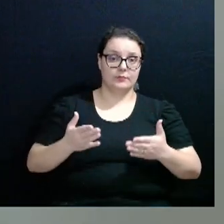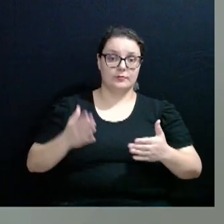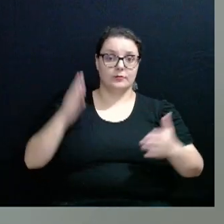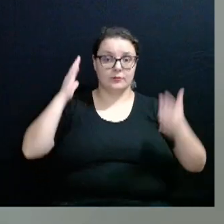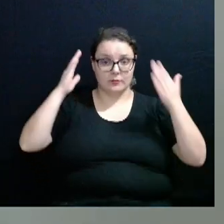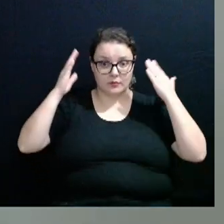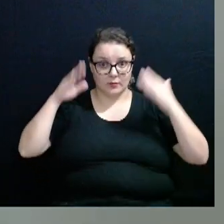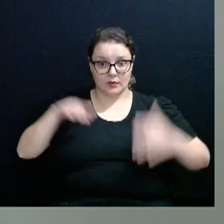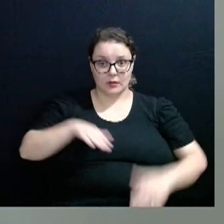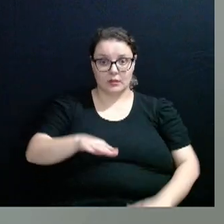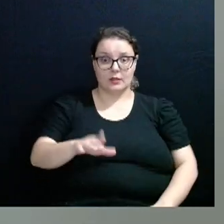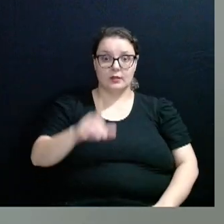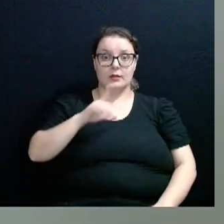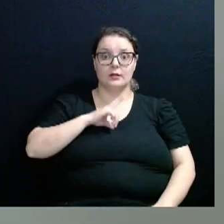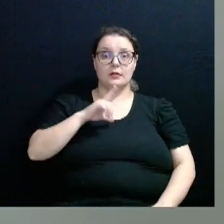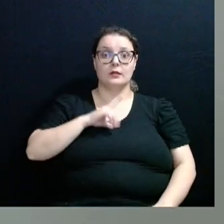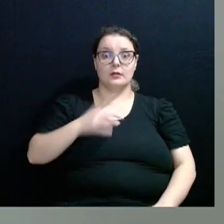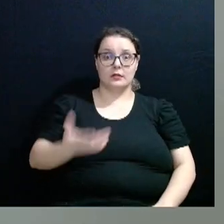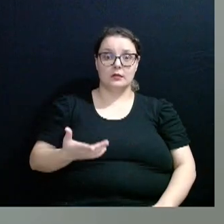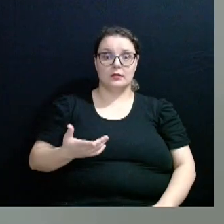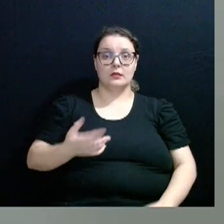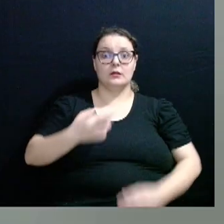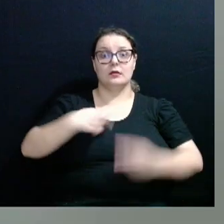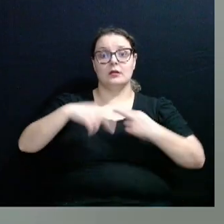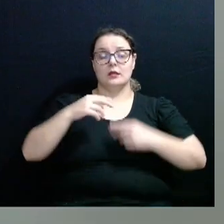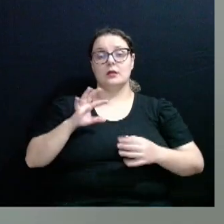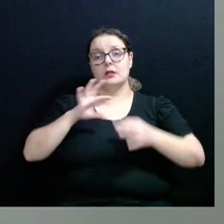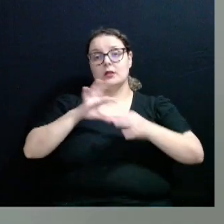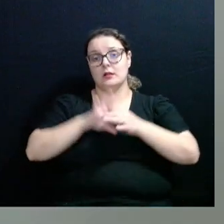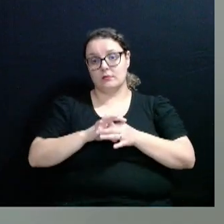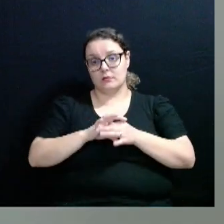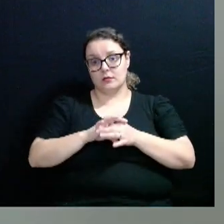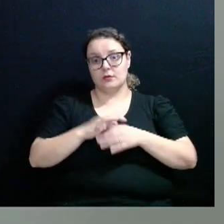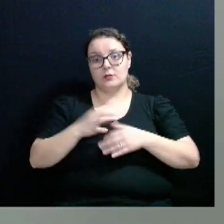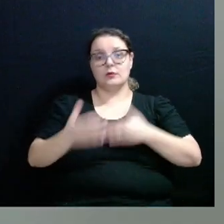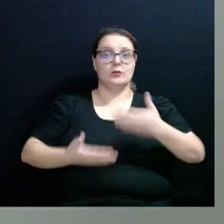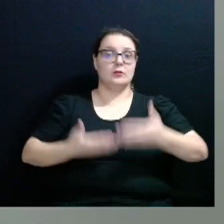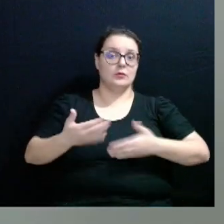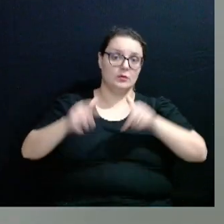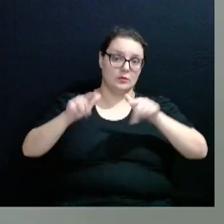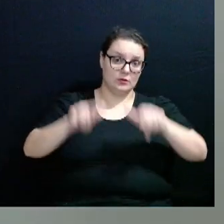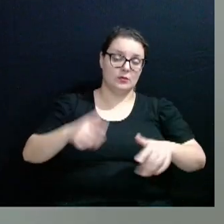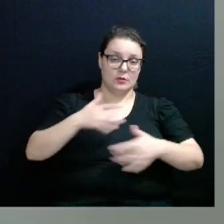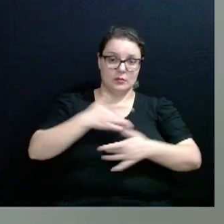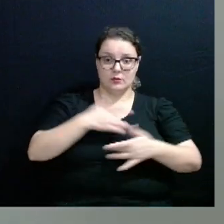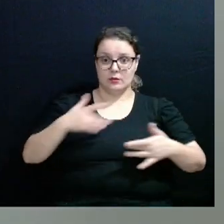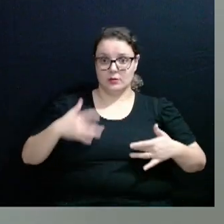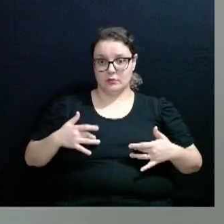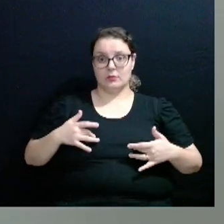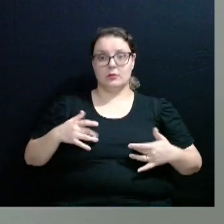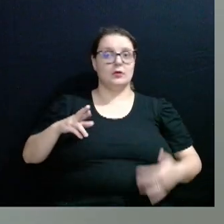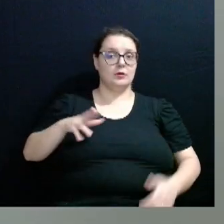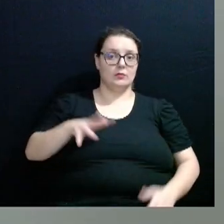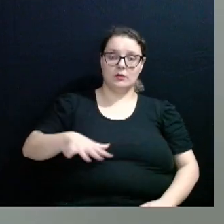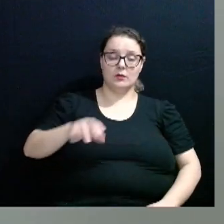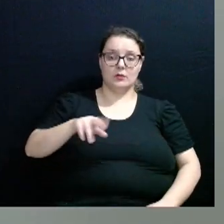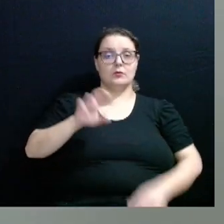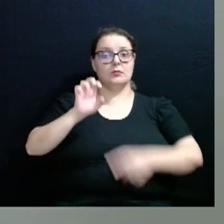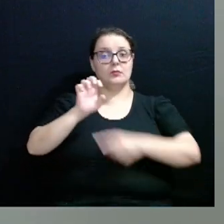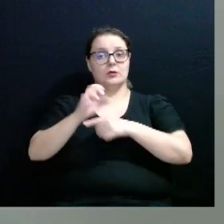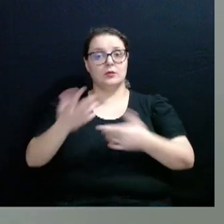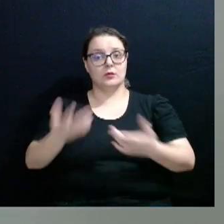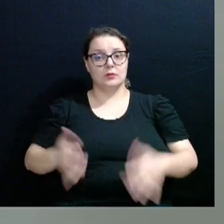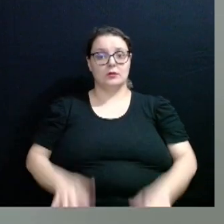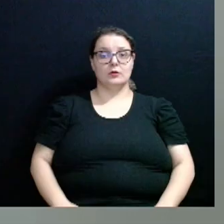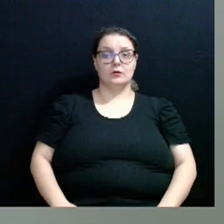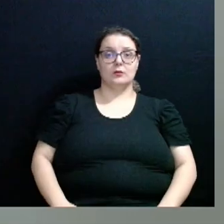estar intimamente ligadas com o serviço local de saúde, seja regional ou estadual, porque